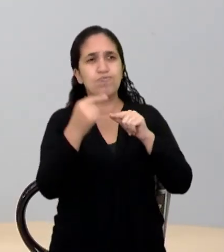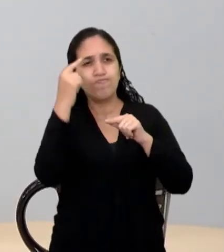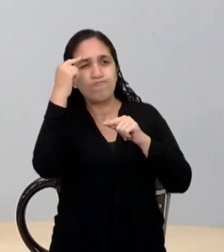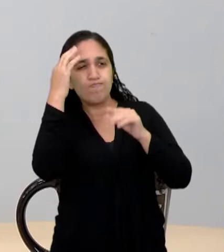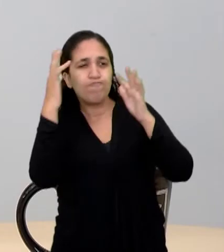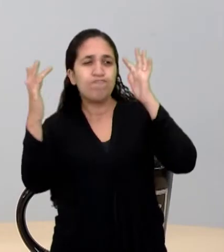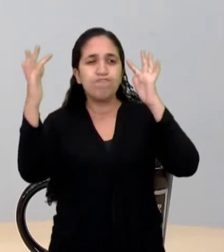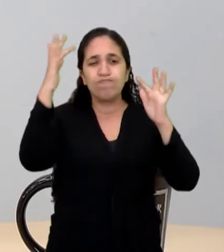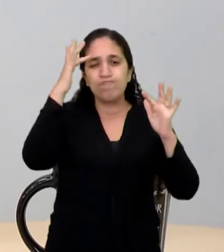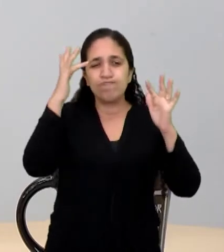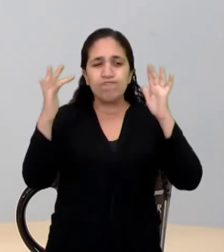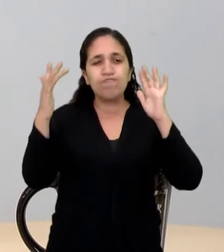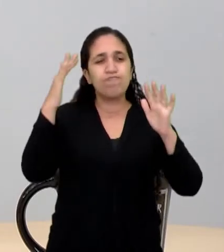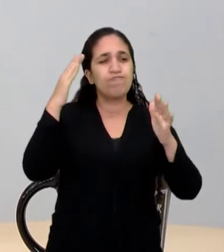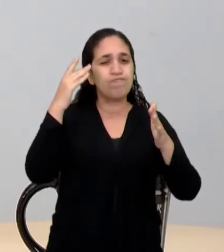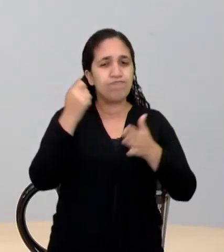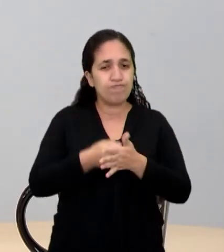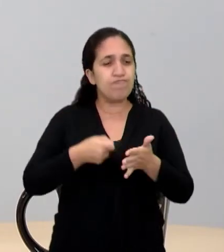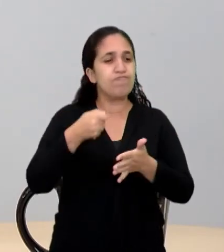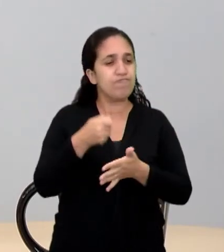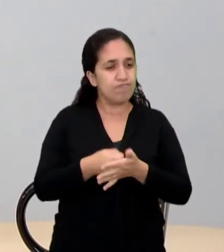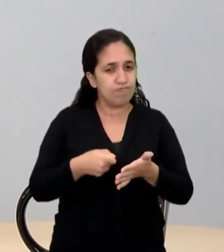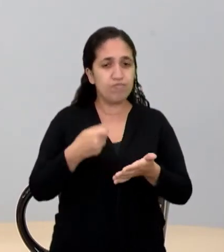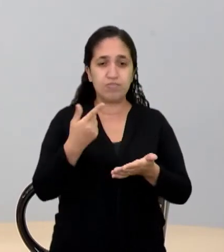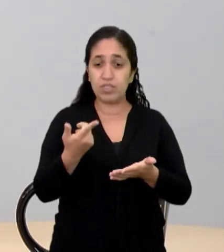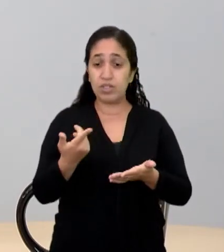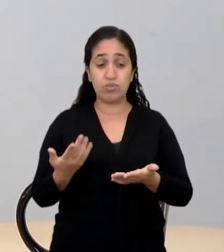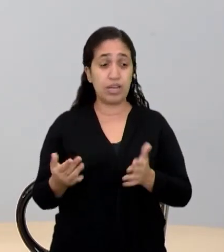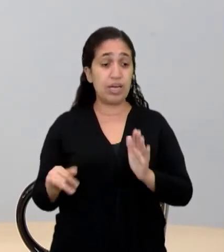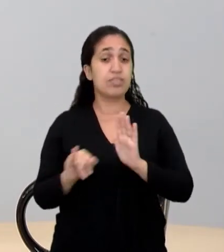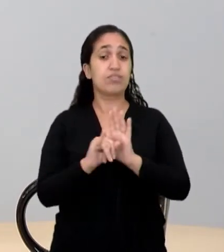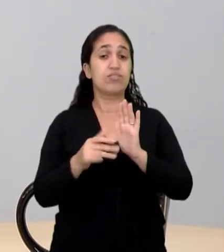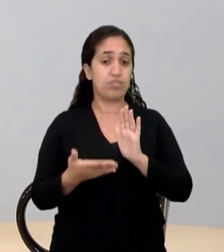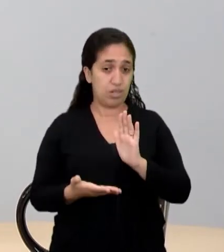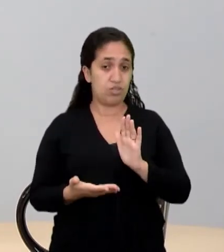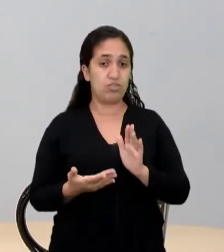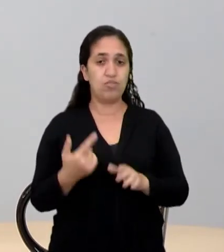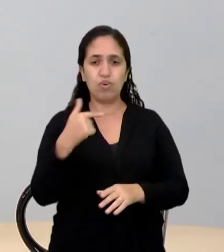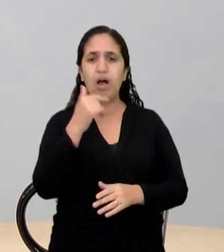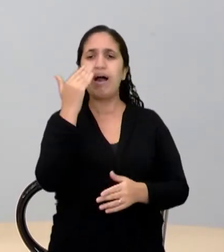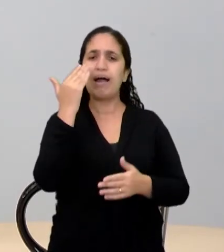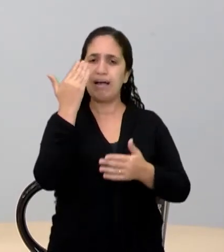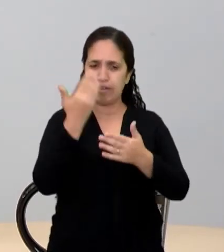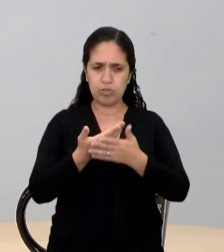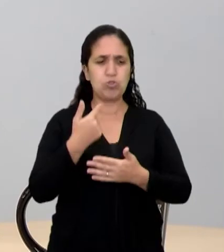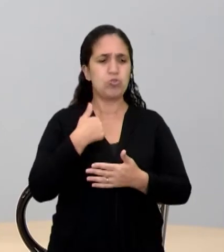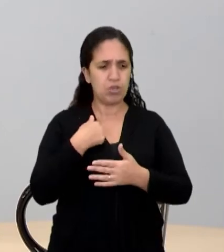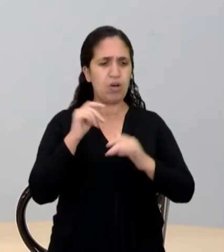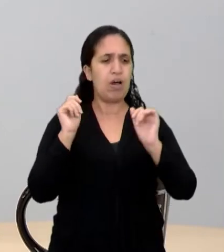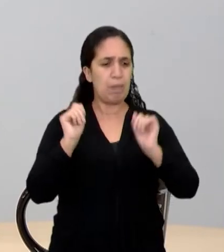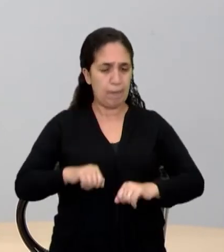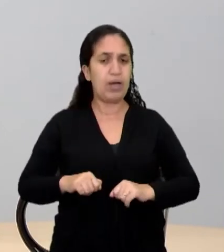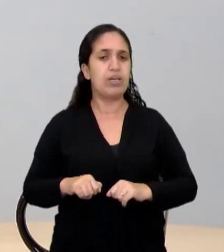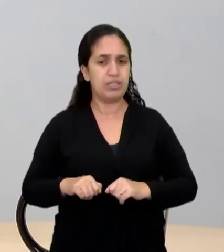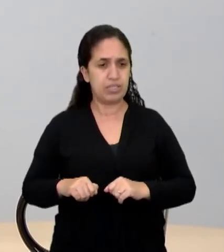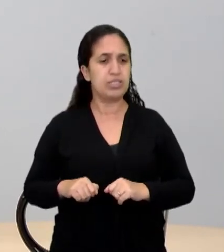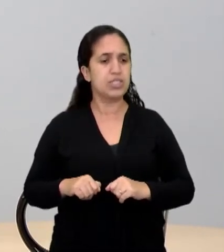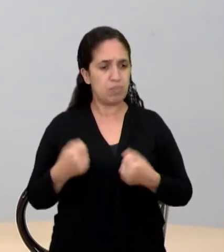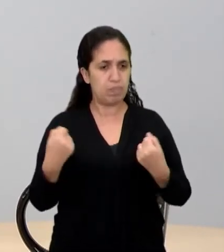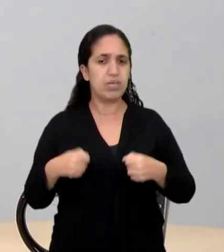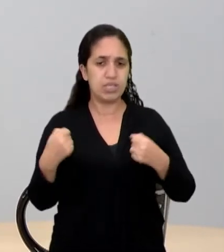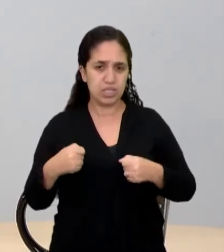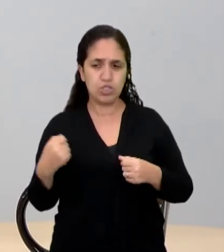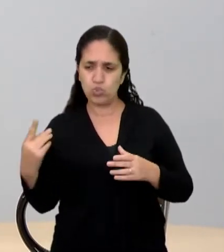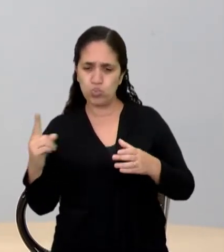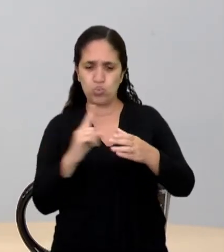das pessoas e, como eu mencionei, a questão da identificação. Você acredita que você pode e sabe que deve estar em